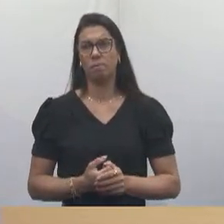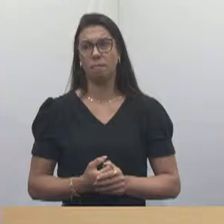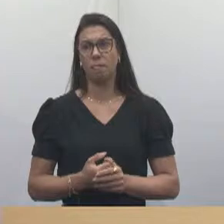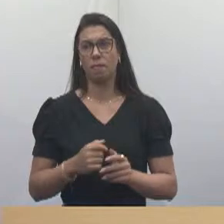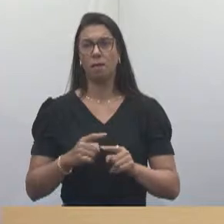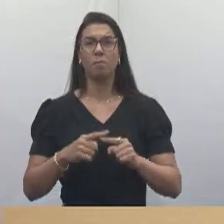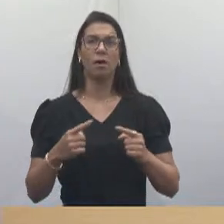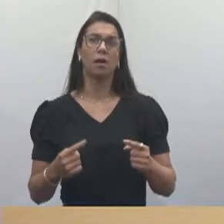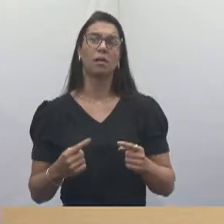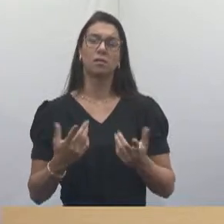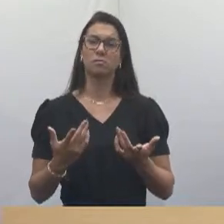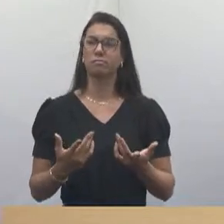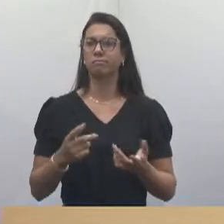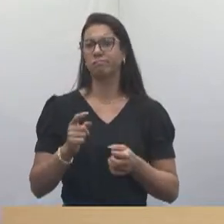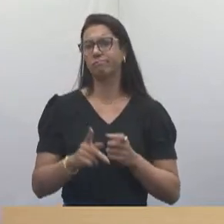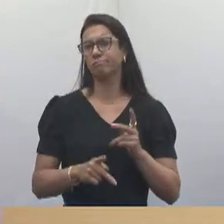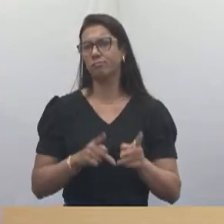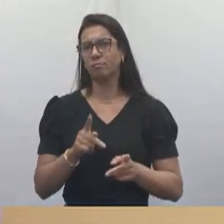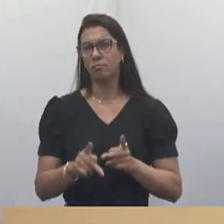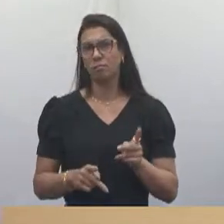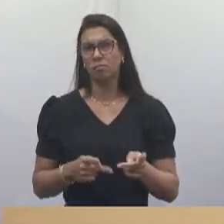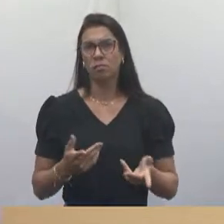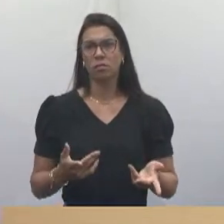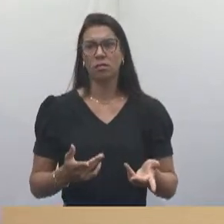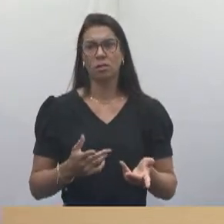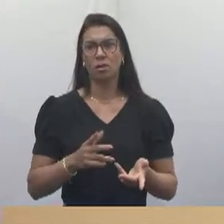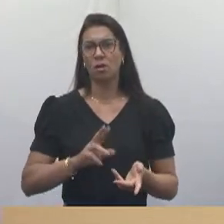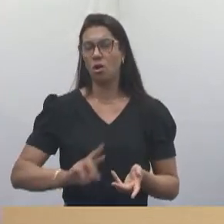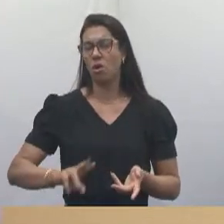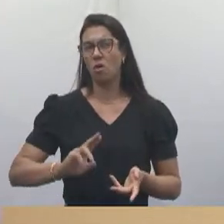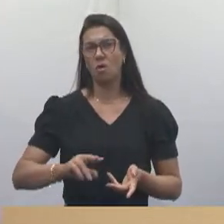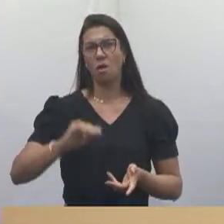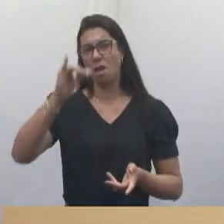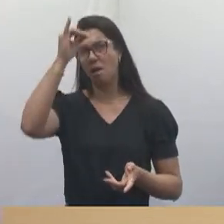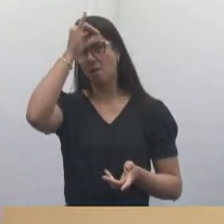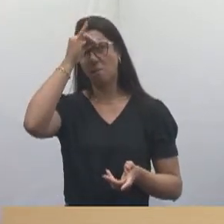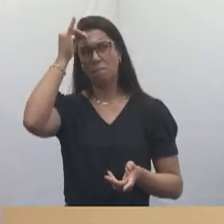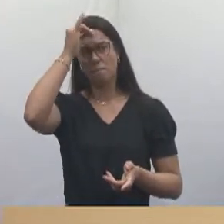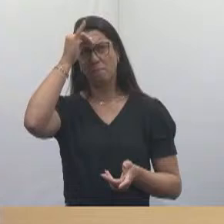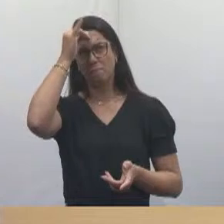Mas a população não é mais boba, né?